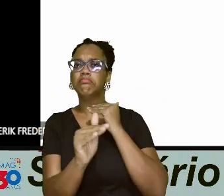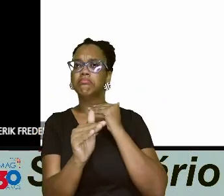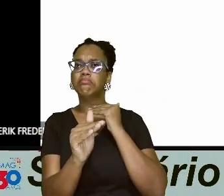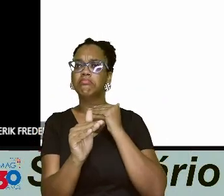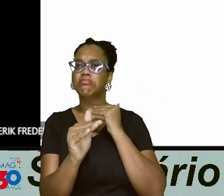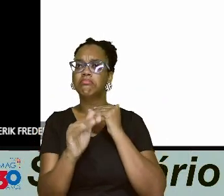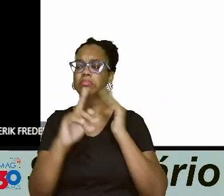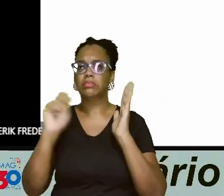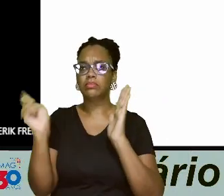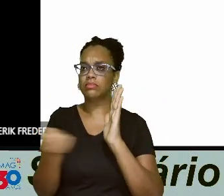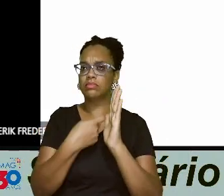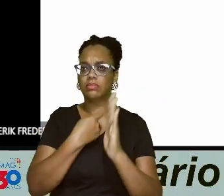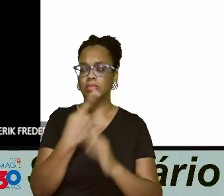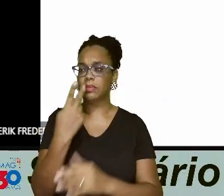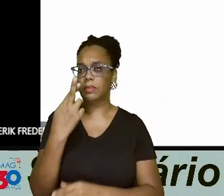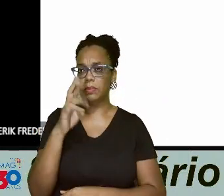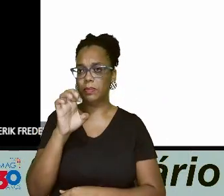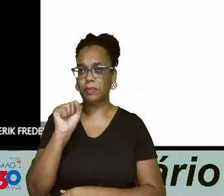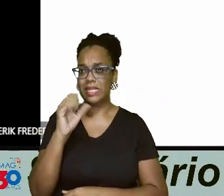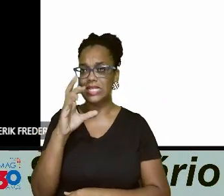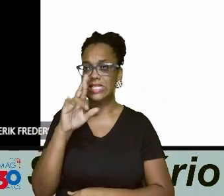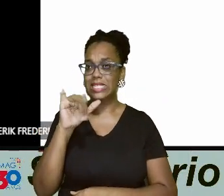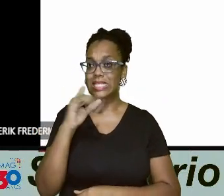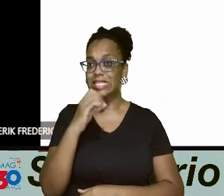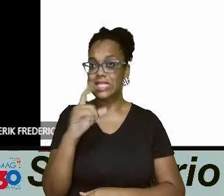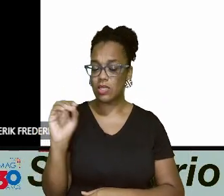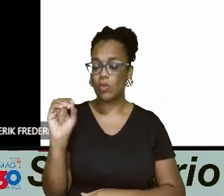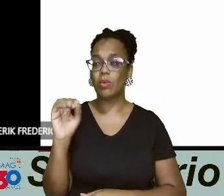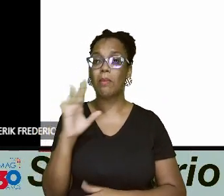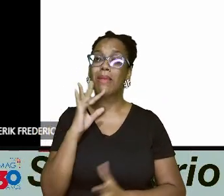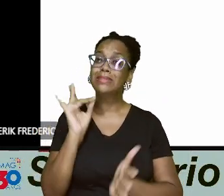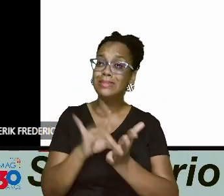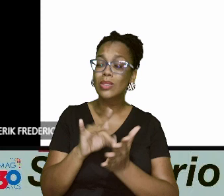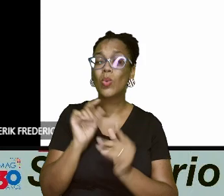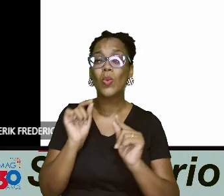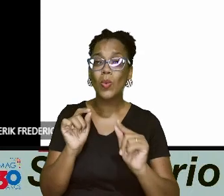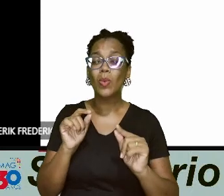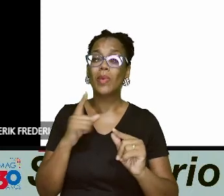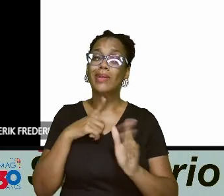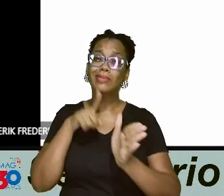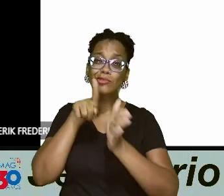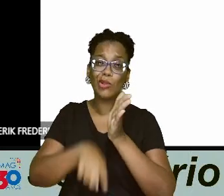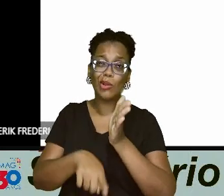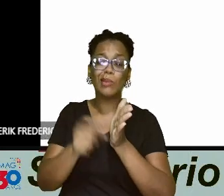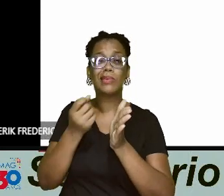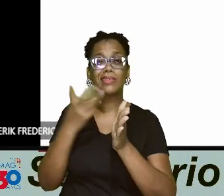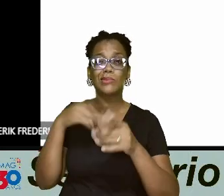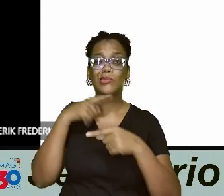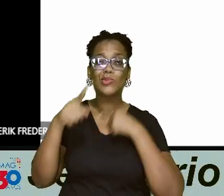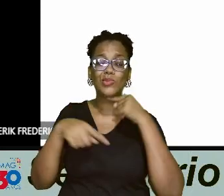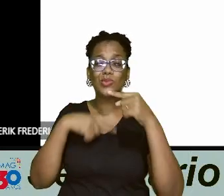da prescrição, mas isso se deve ao fato de que restam ainda muitas dúvidas interpretativas, né, na